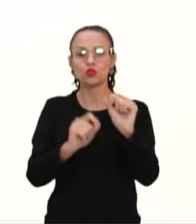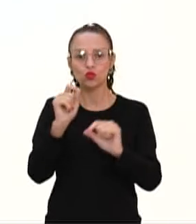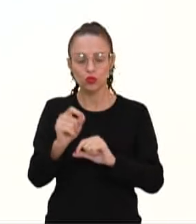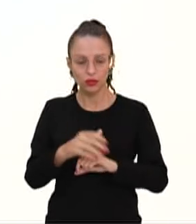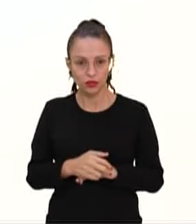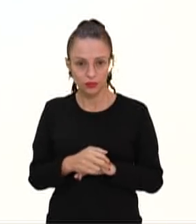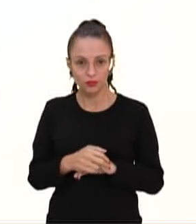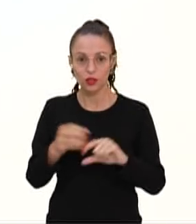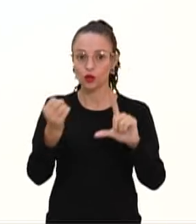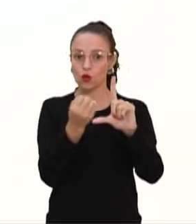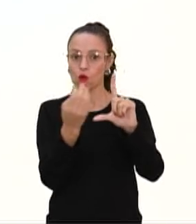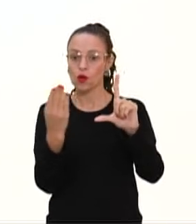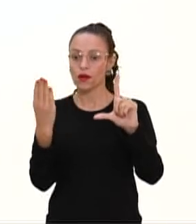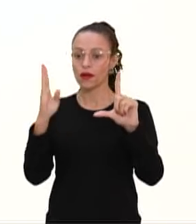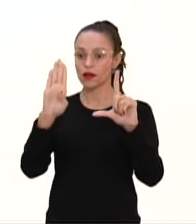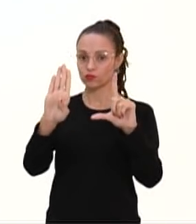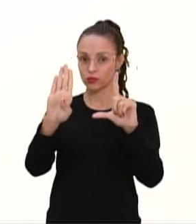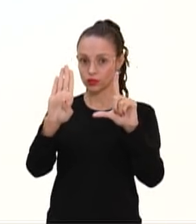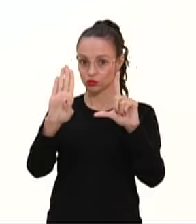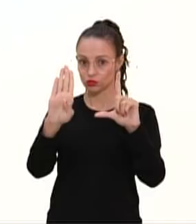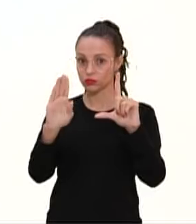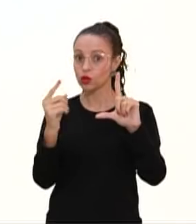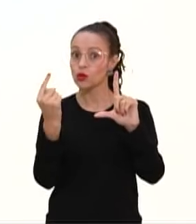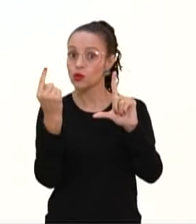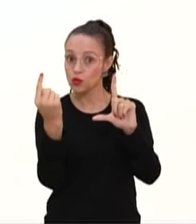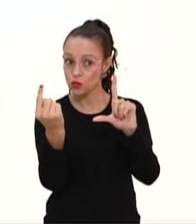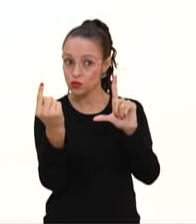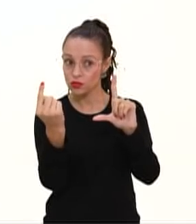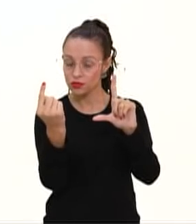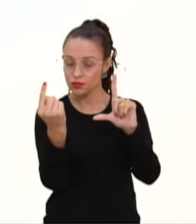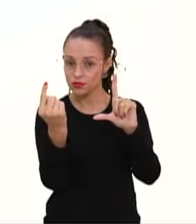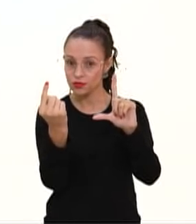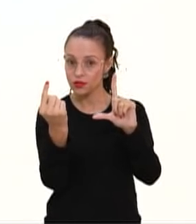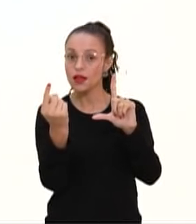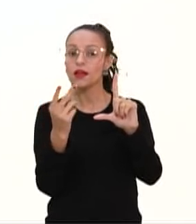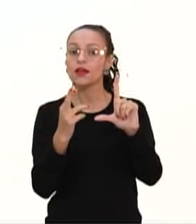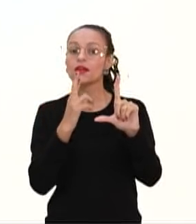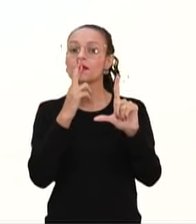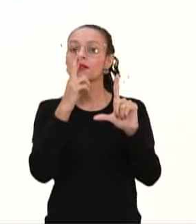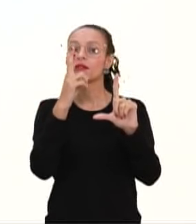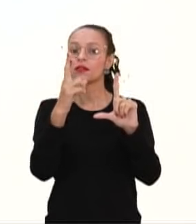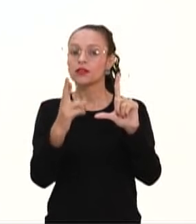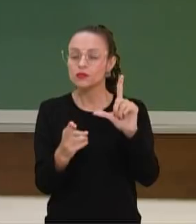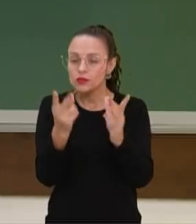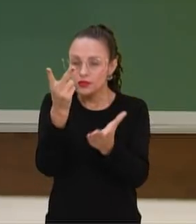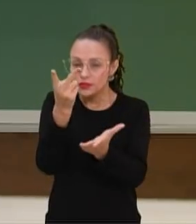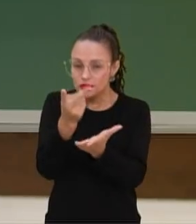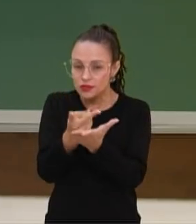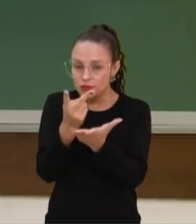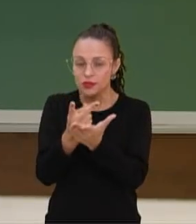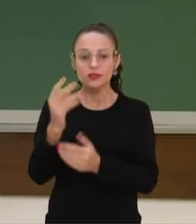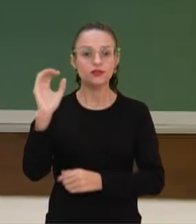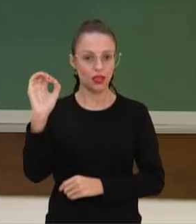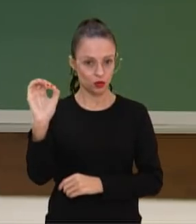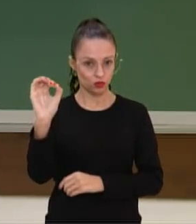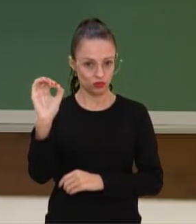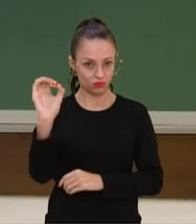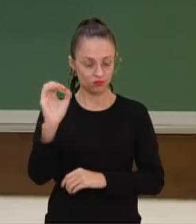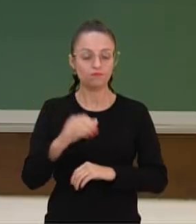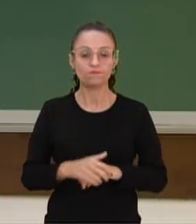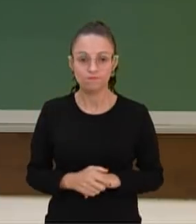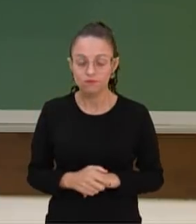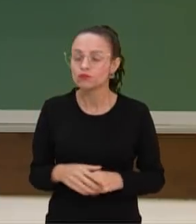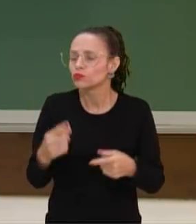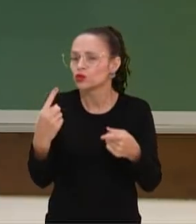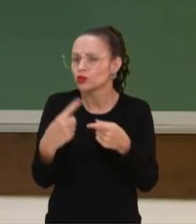o logaritmando igual a 1, a resposta do logaritmo sempre será 0.